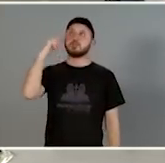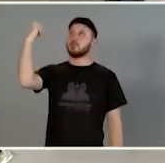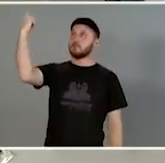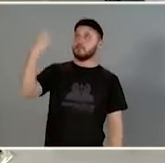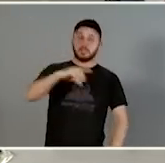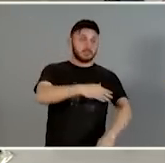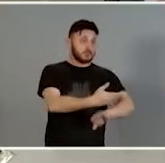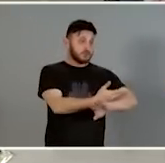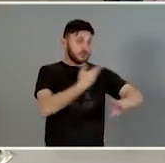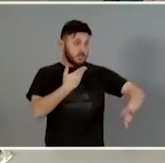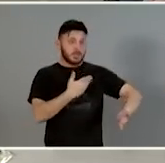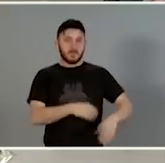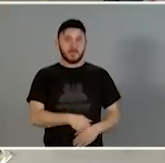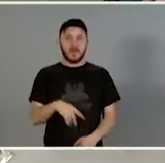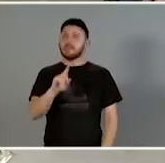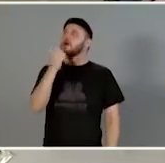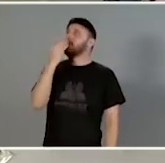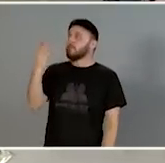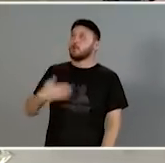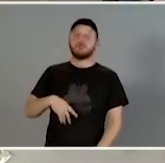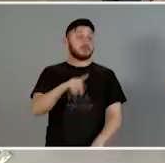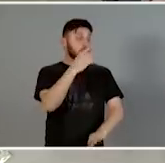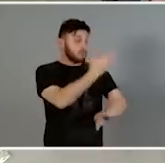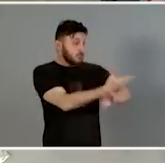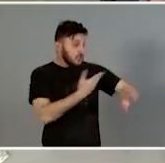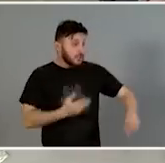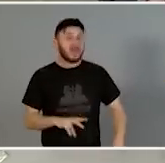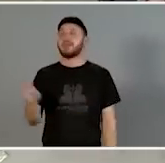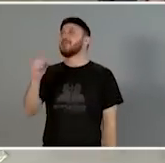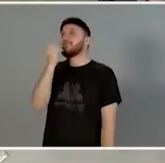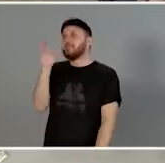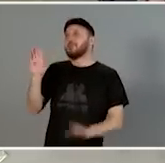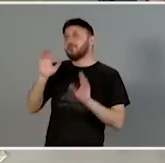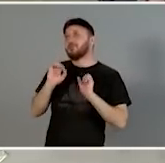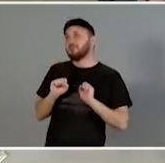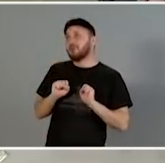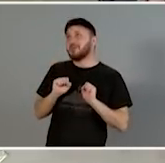gesso. Não está bom assim, tira.